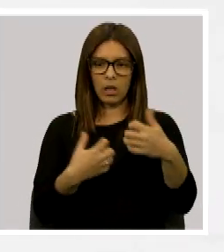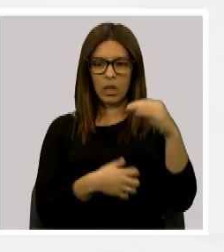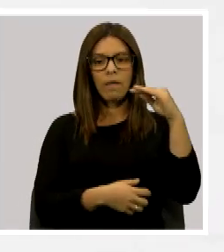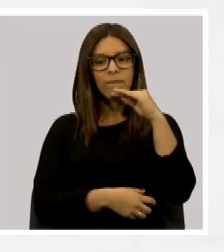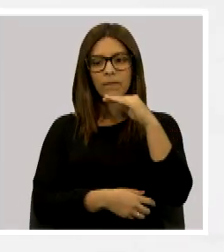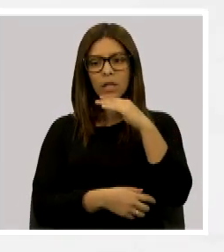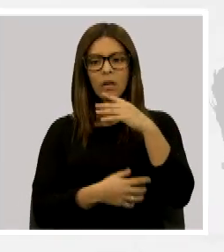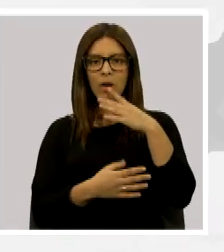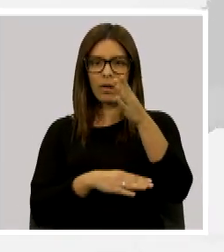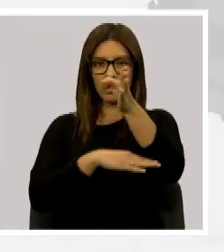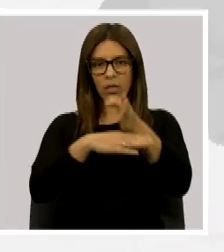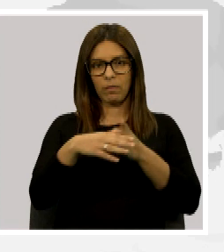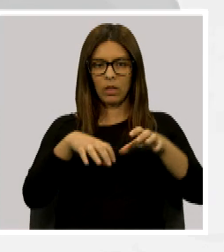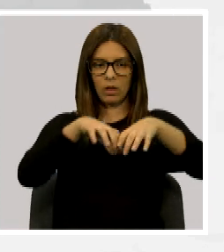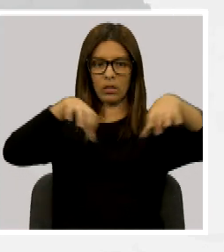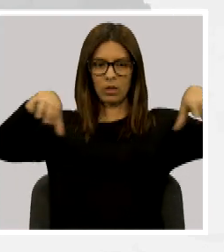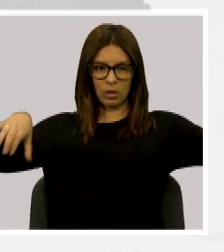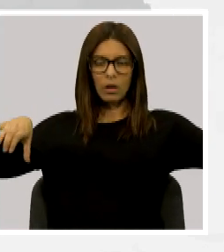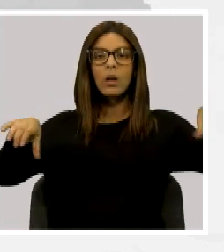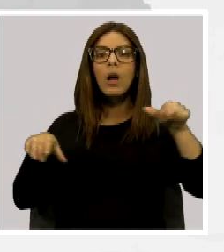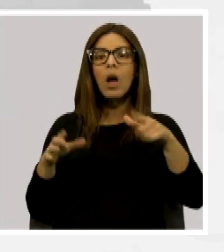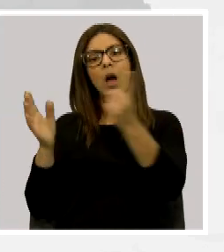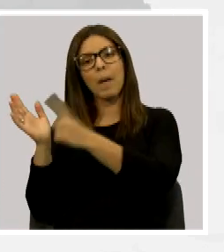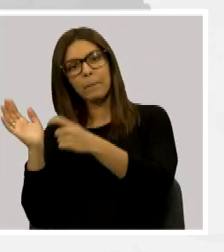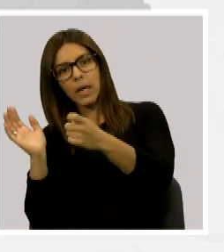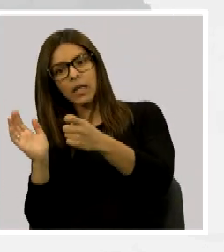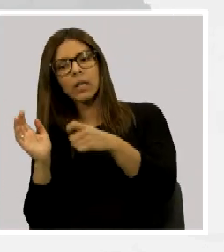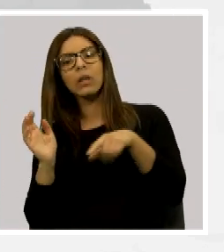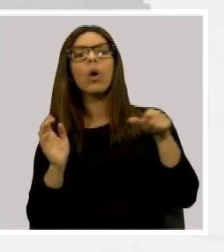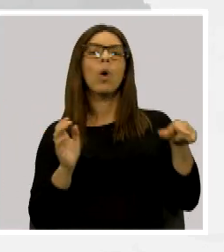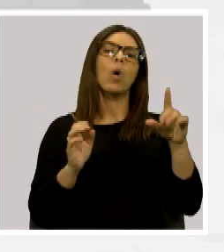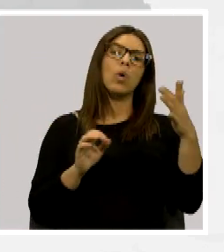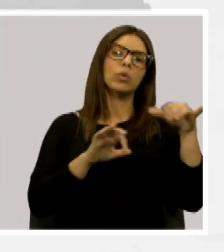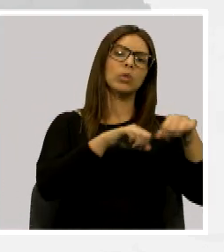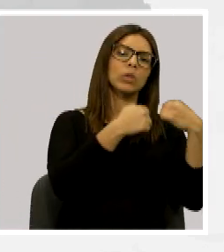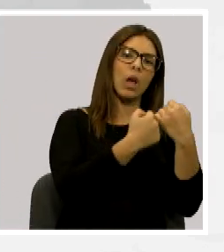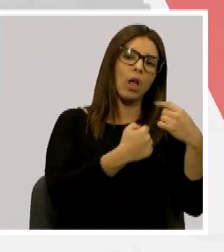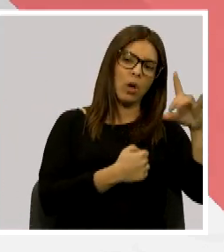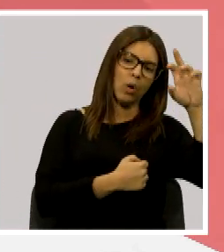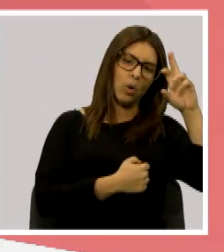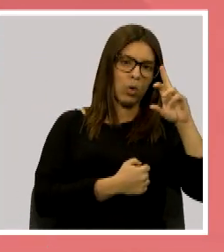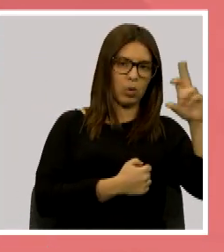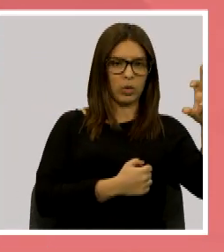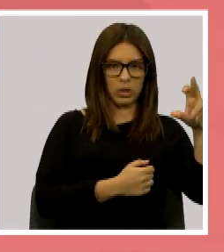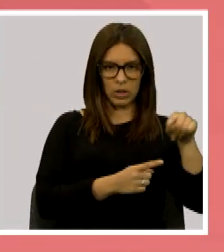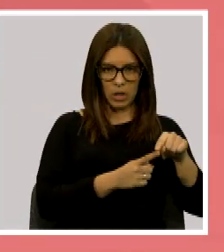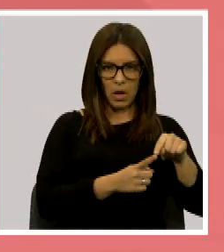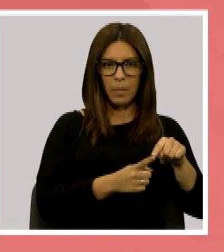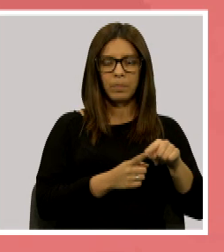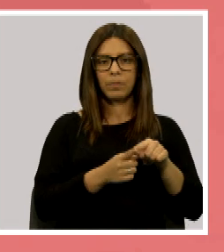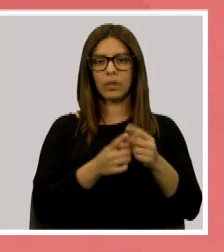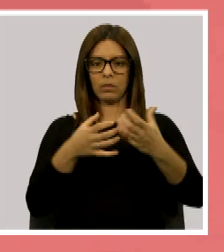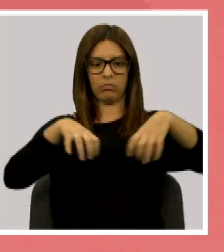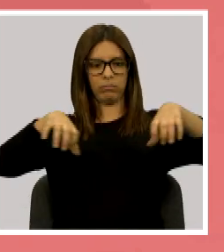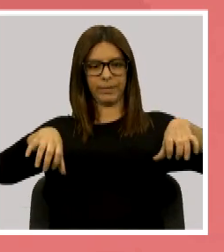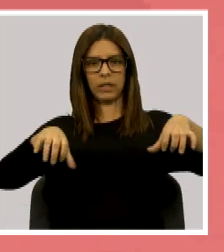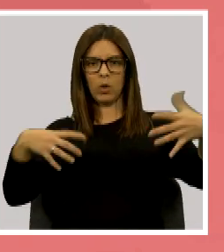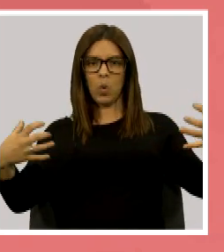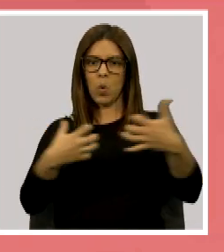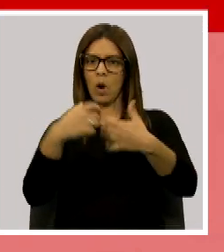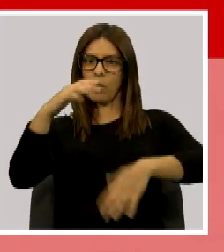ordem. Cuba passou da esfera de influência americana para o comunismo de tendência russa. Mas virar as costas aos Estados Unidos